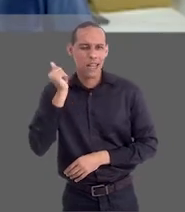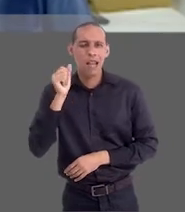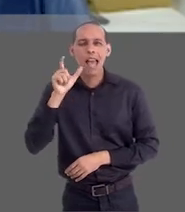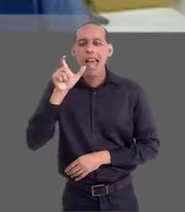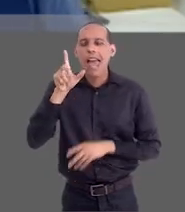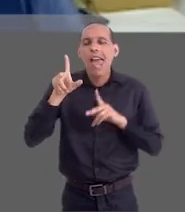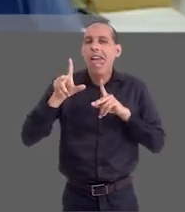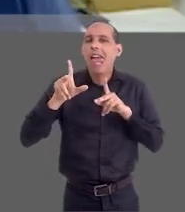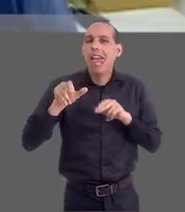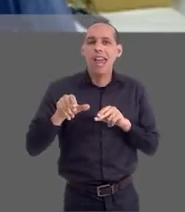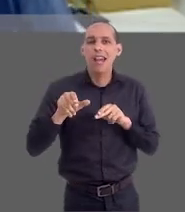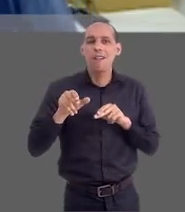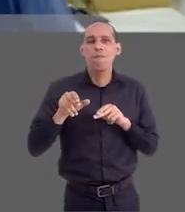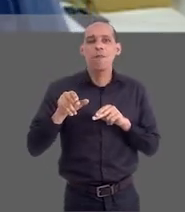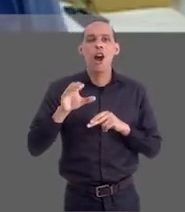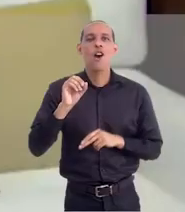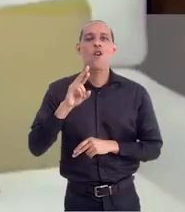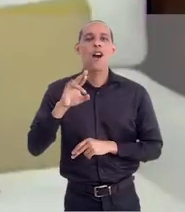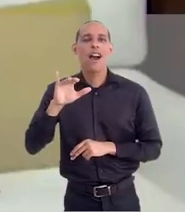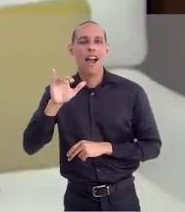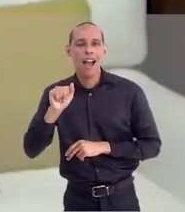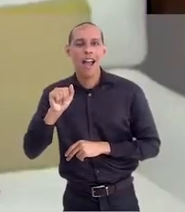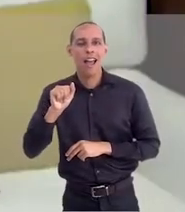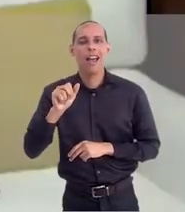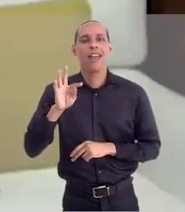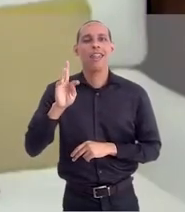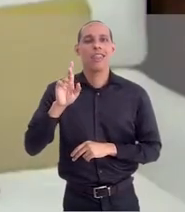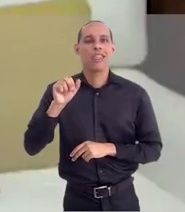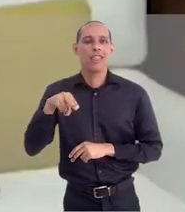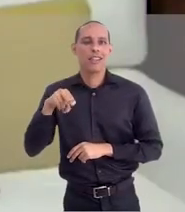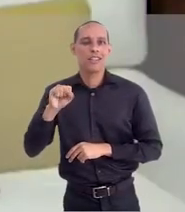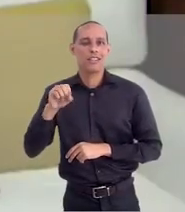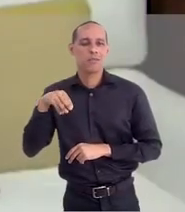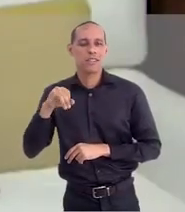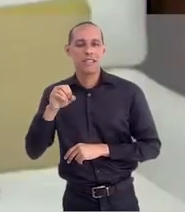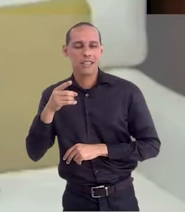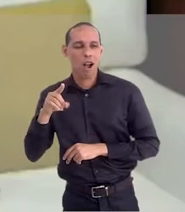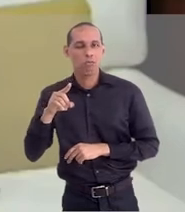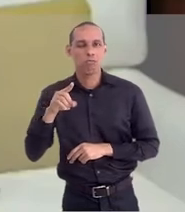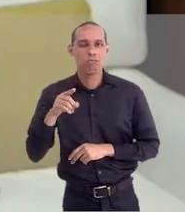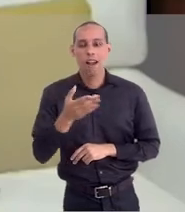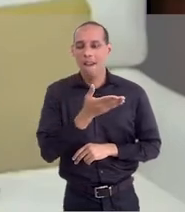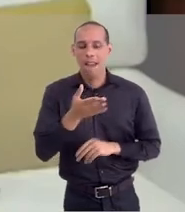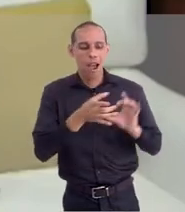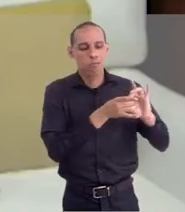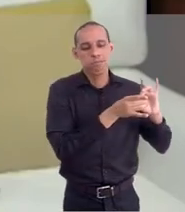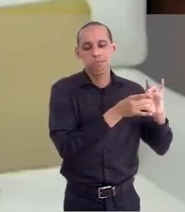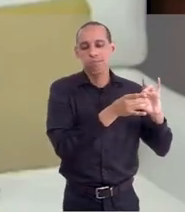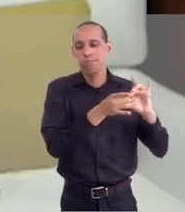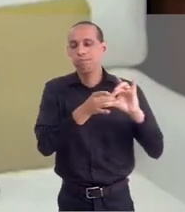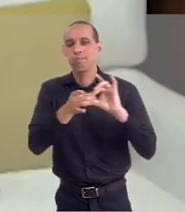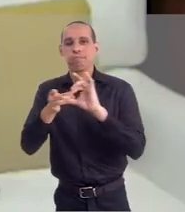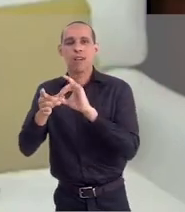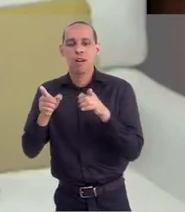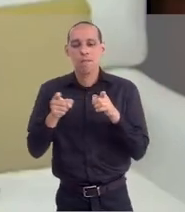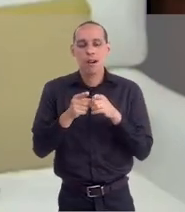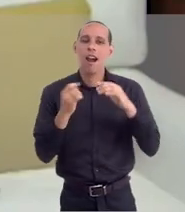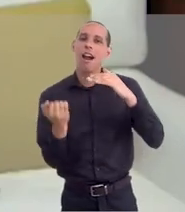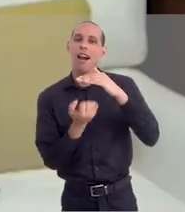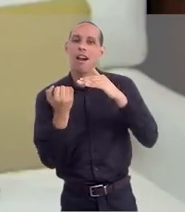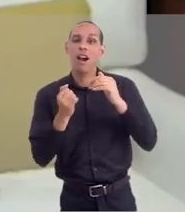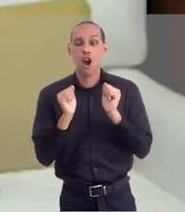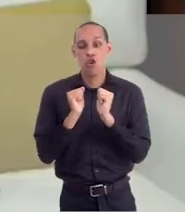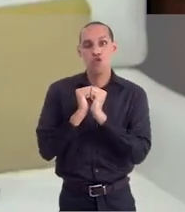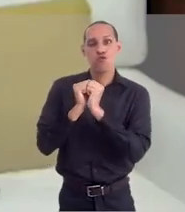mundo sabe, mas uma espécie de correia de transmissão entre as necessidades das micro e pequenas empresas, dos pequenos negócios no